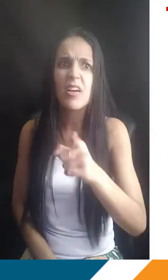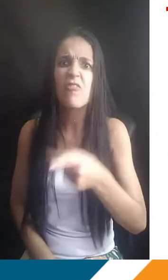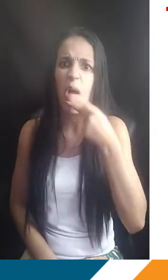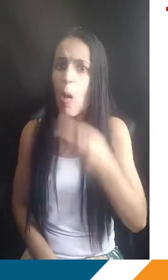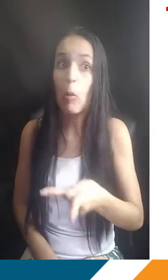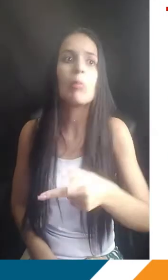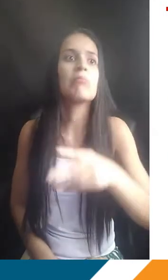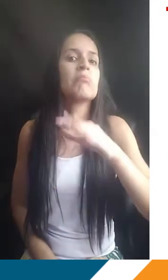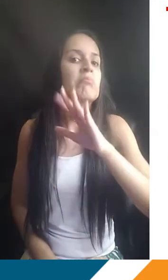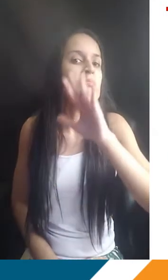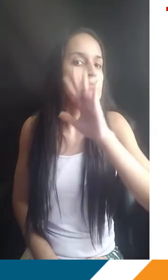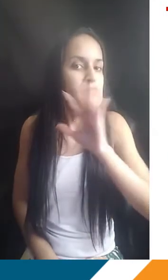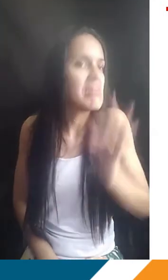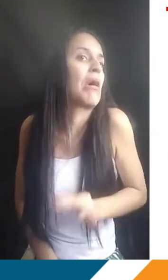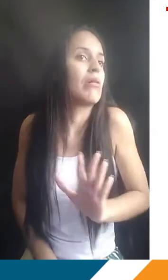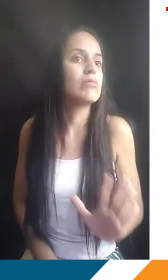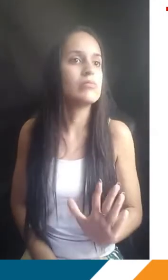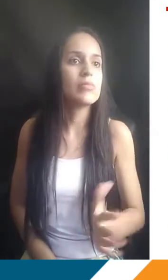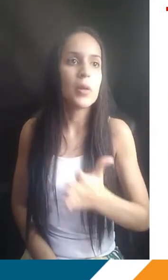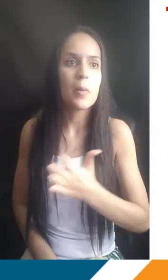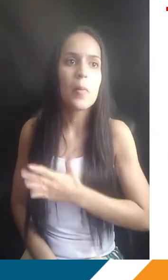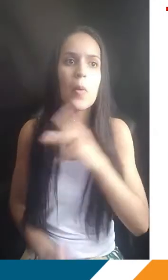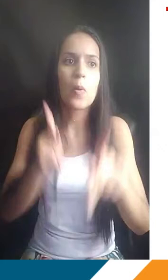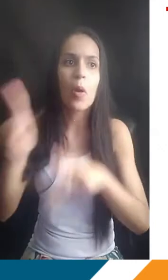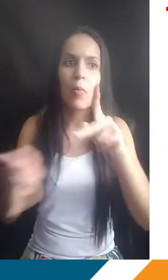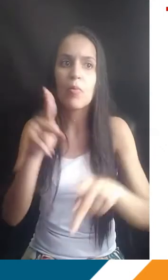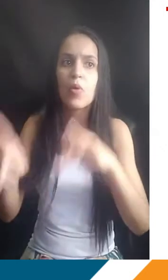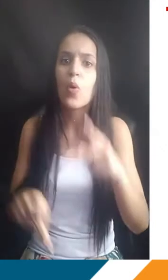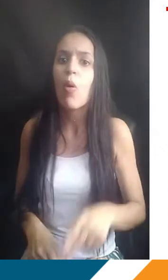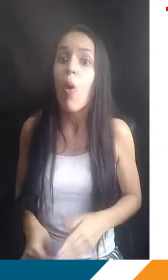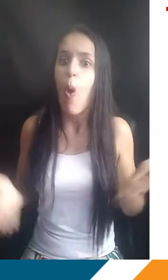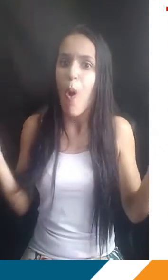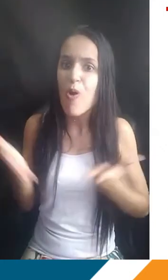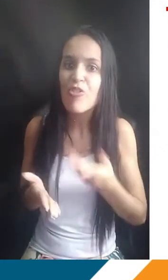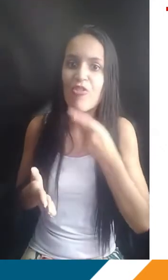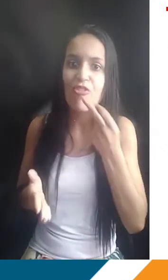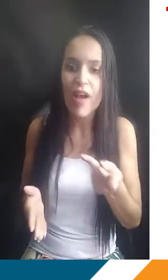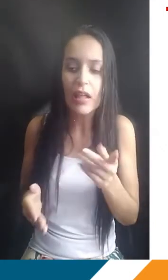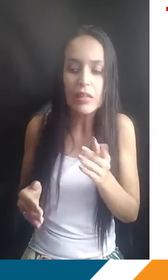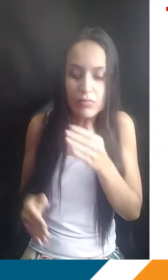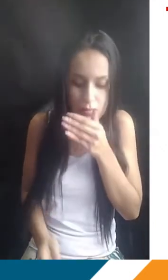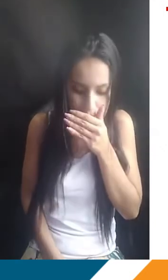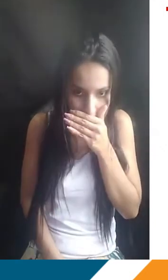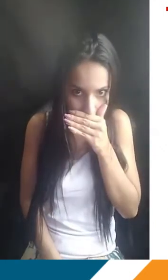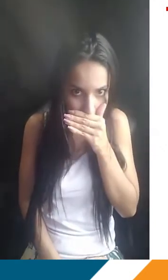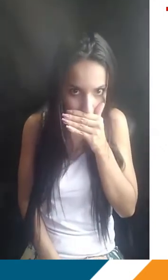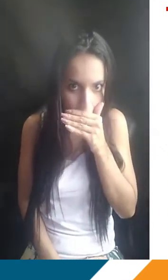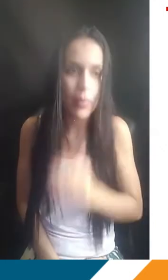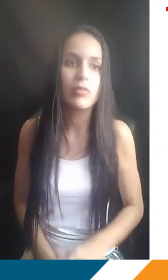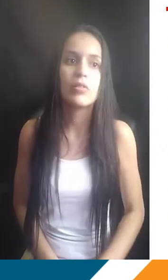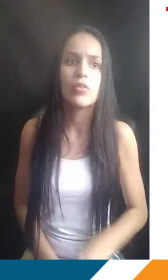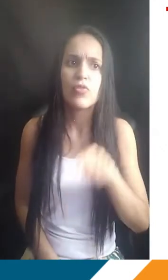quem manda, falou, tá falado, não tem discussão, não. A minha gente hoje anda falando de lado e olhando para o chão,